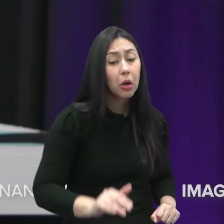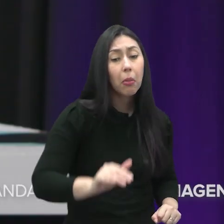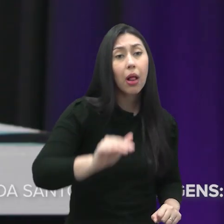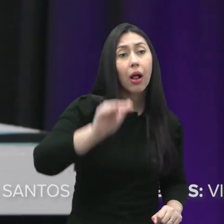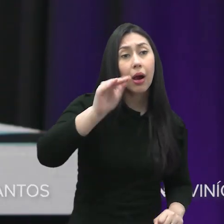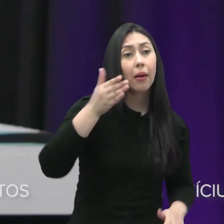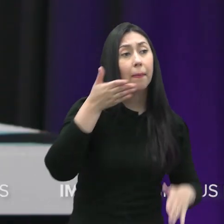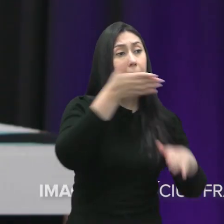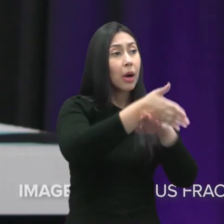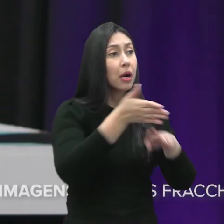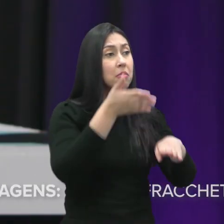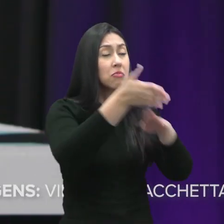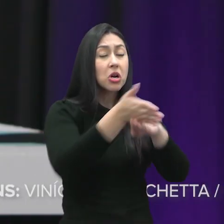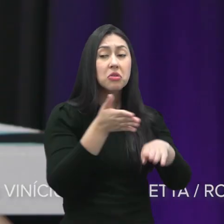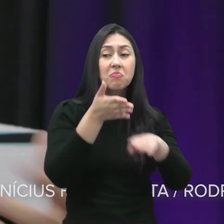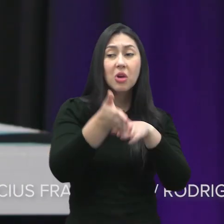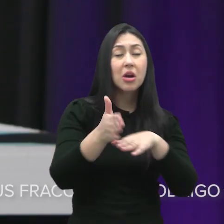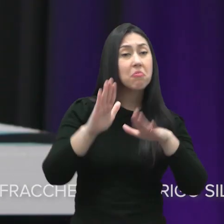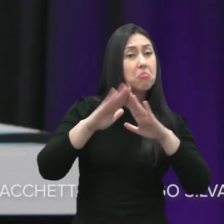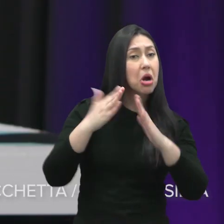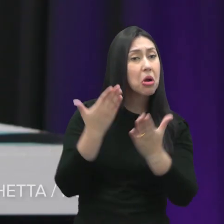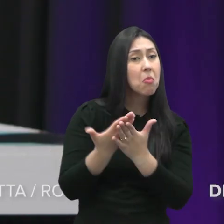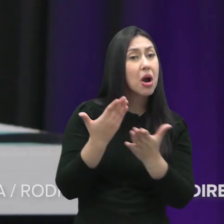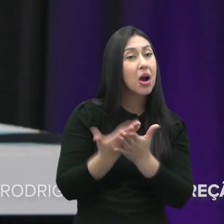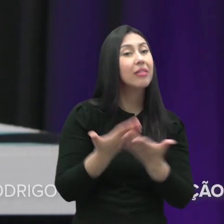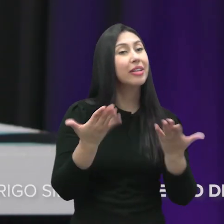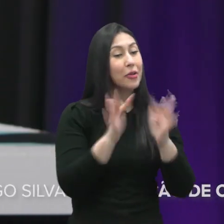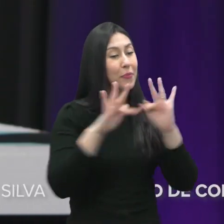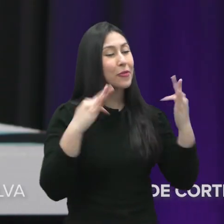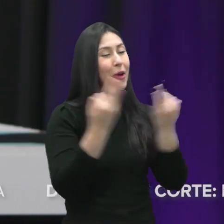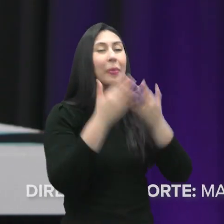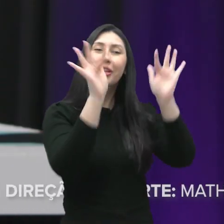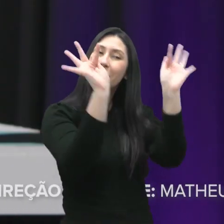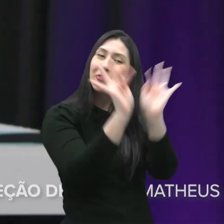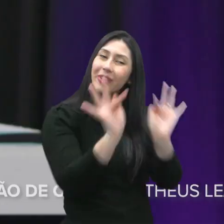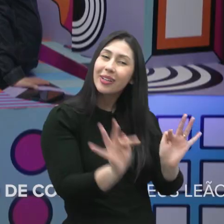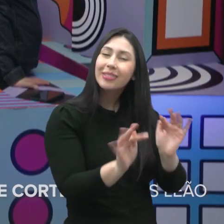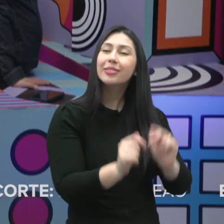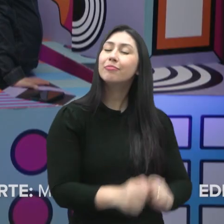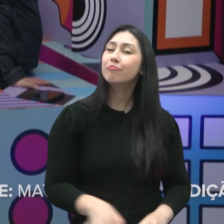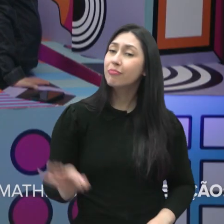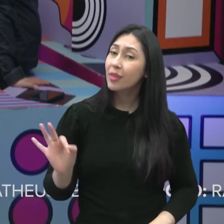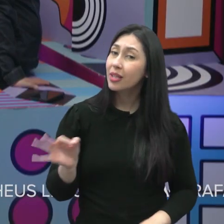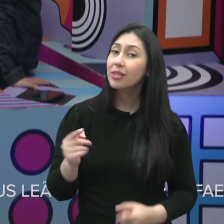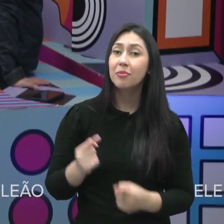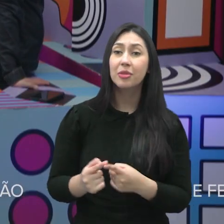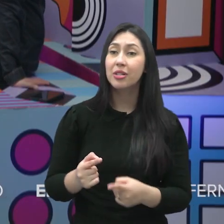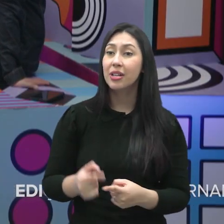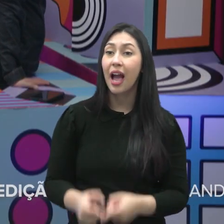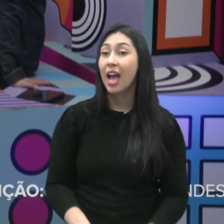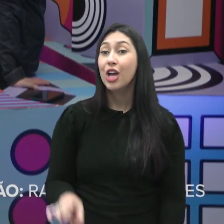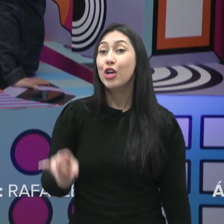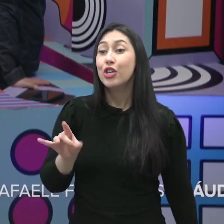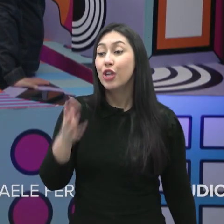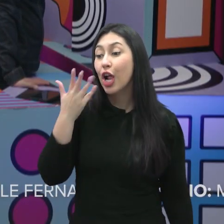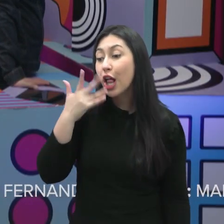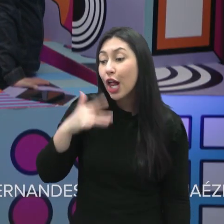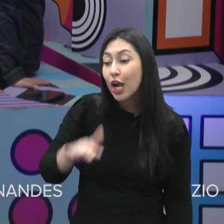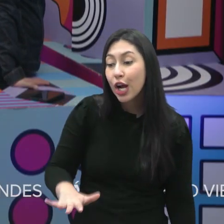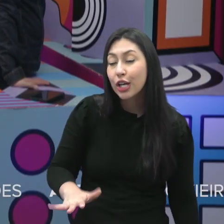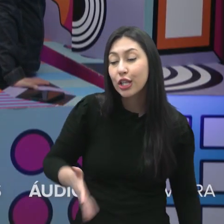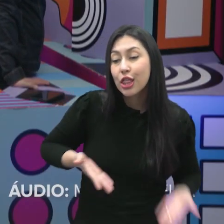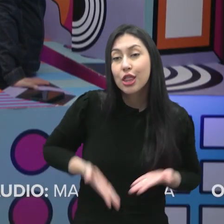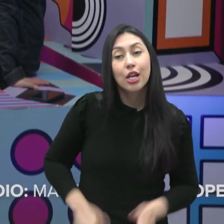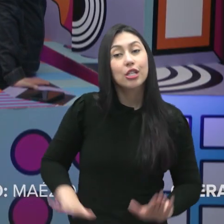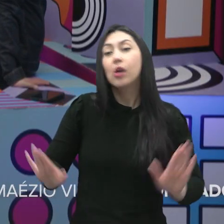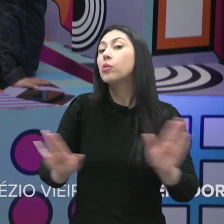tenha acesso ao serviço de educação e torne uma família de fato feliz, como a gente quer. Com certeza, até porque não vai ser simplesmente uma criança vir ao mundo,